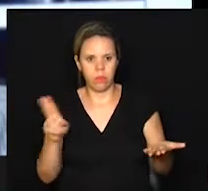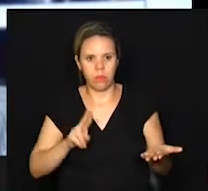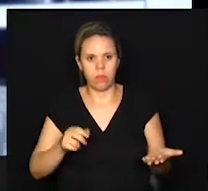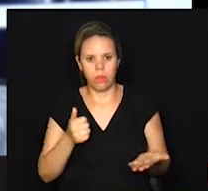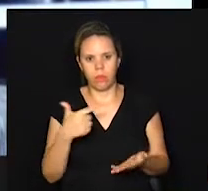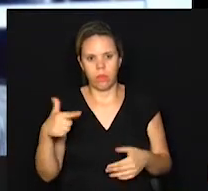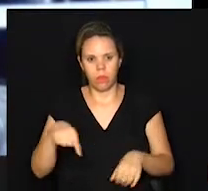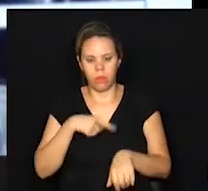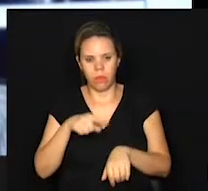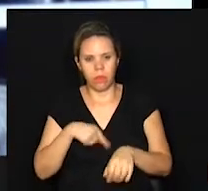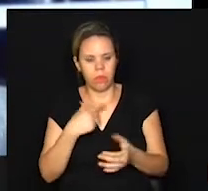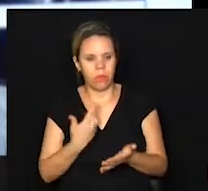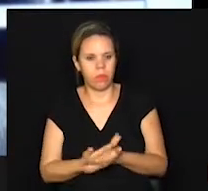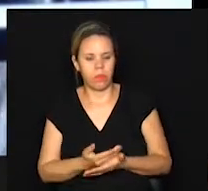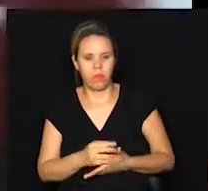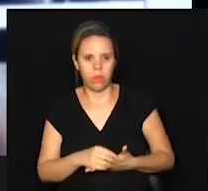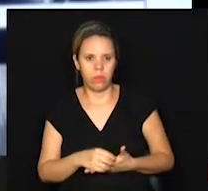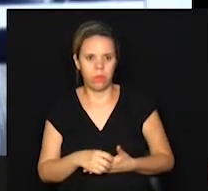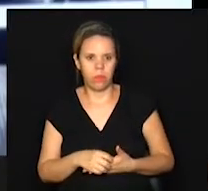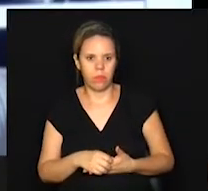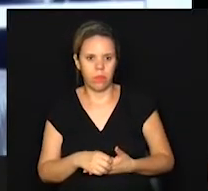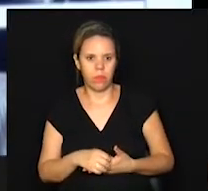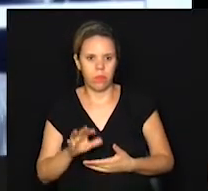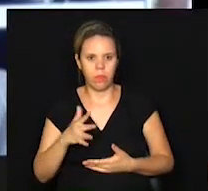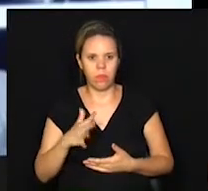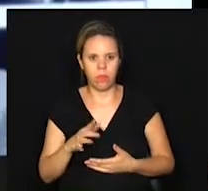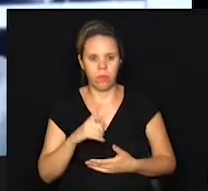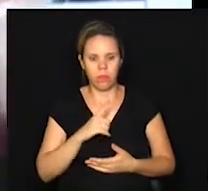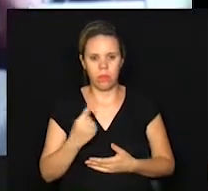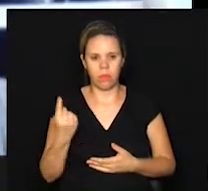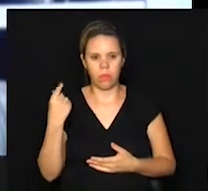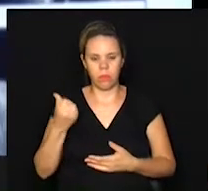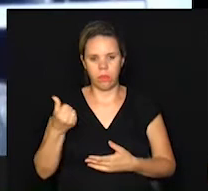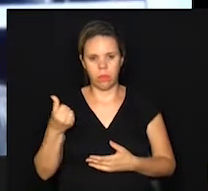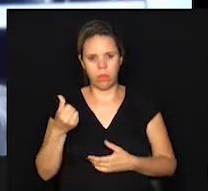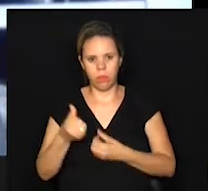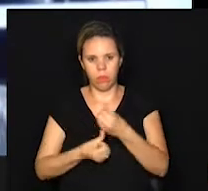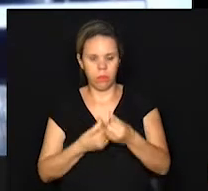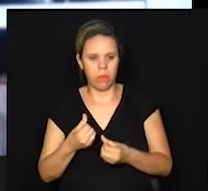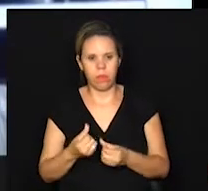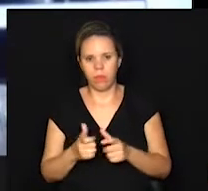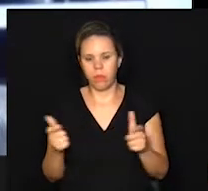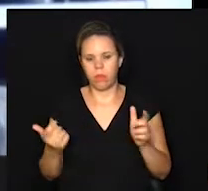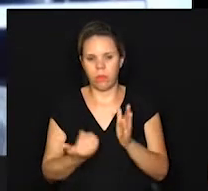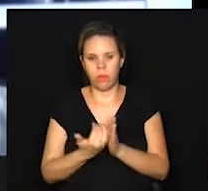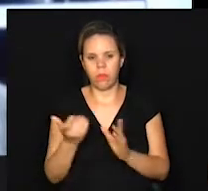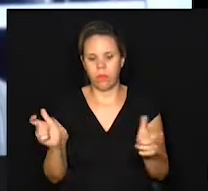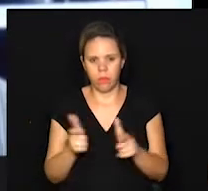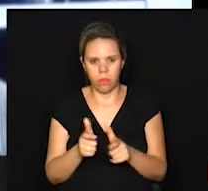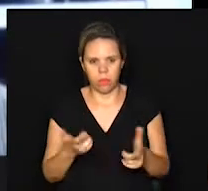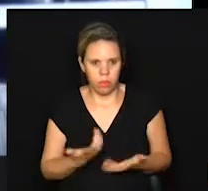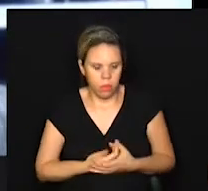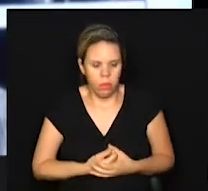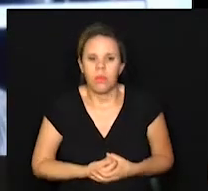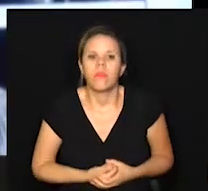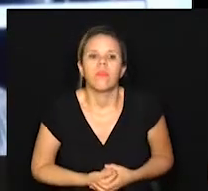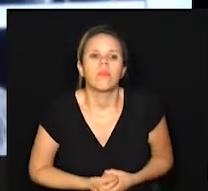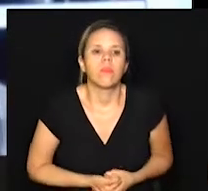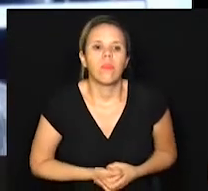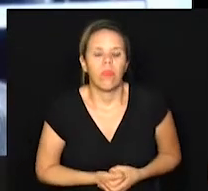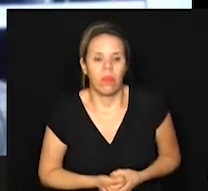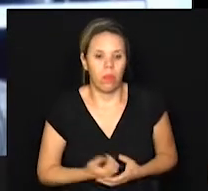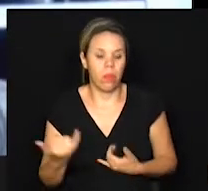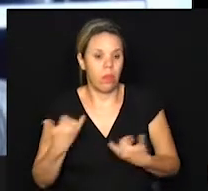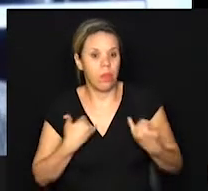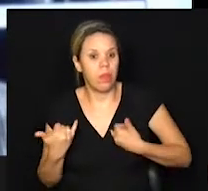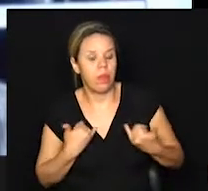horas aula, né? Que era mais ou menos o que eu tinha já no primeiro semestre. A redução não era tão grande, né? Não haveria tanta coisa. E eles